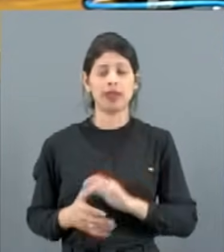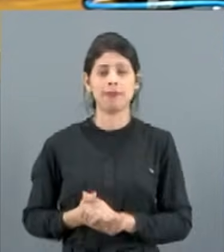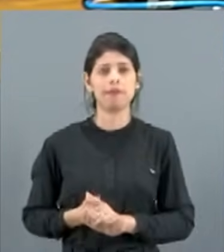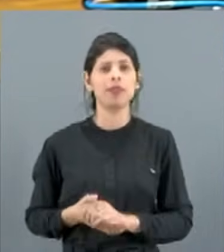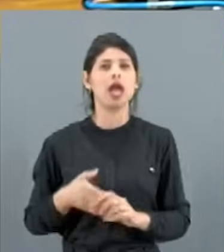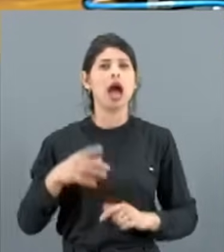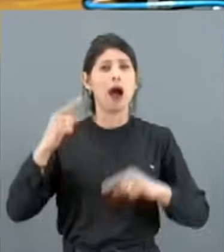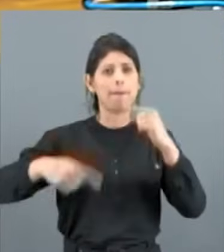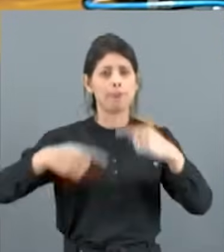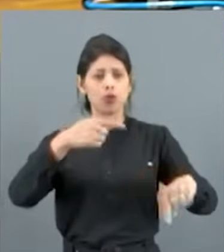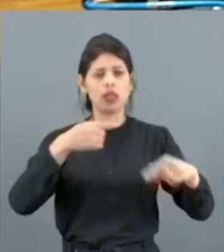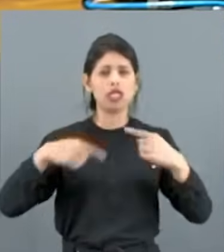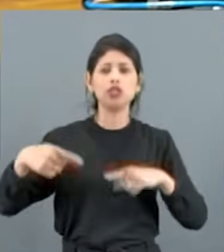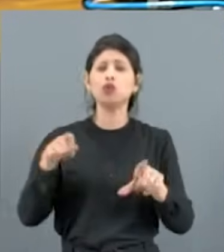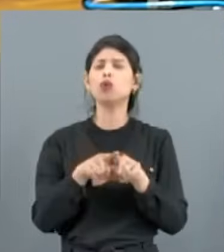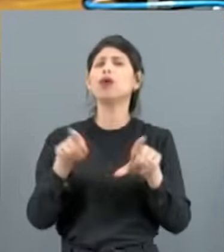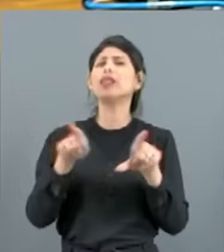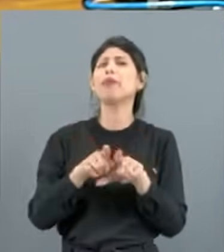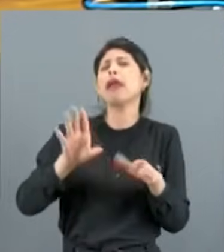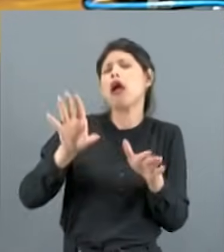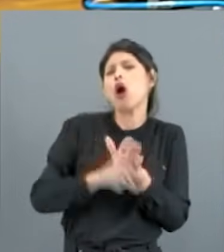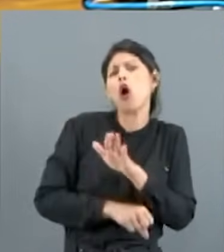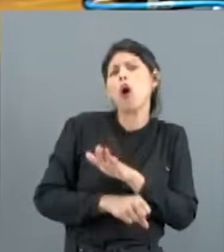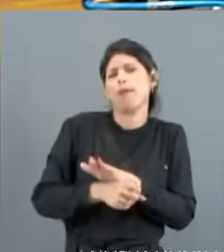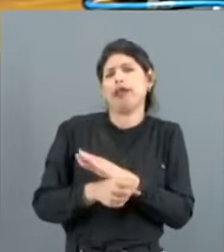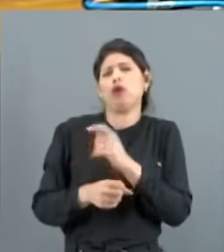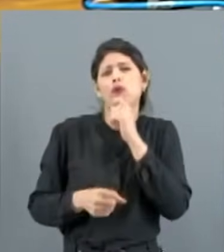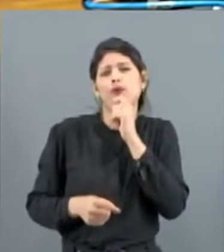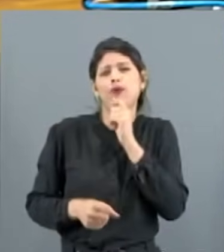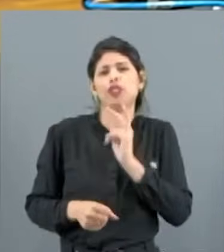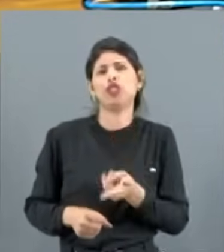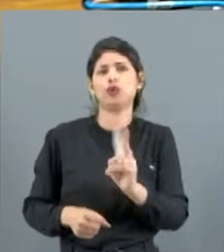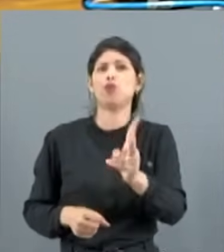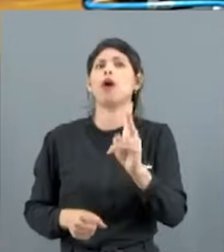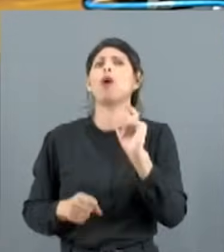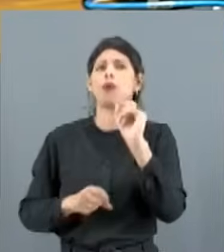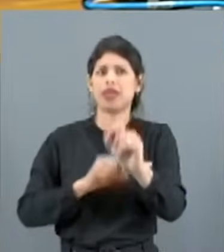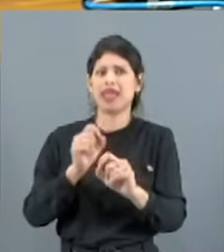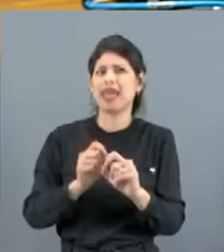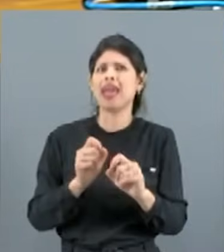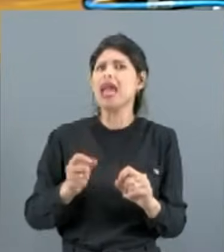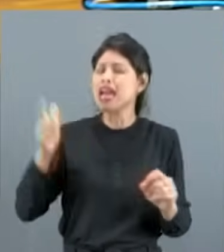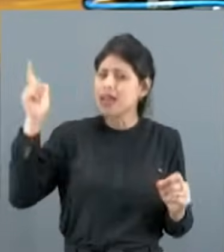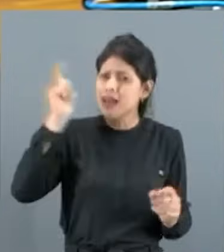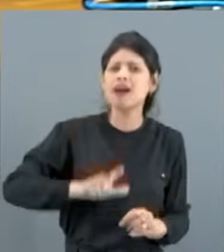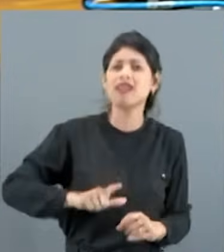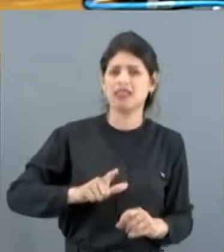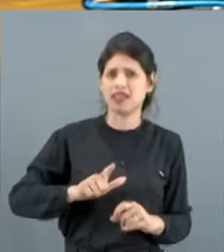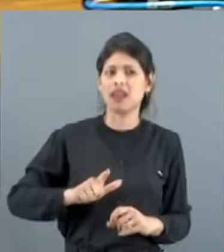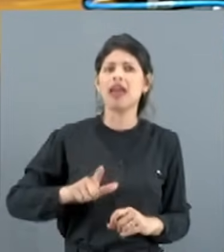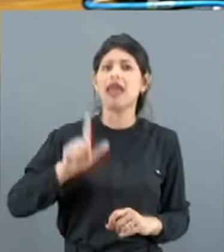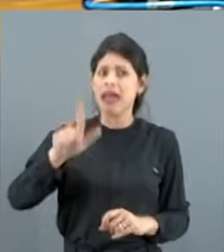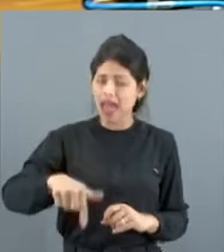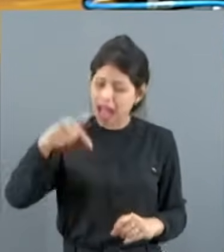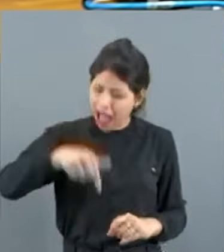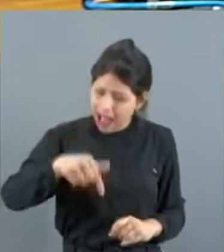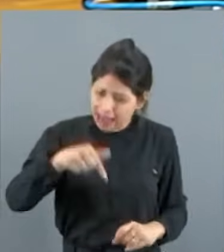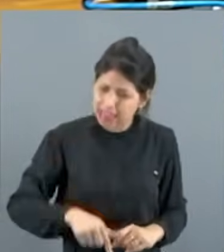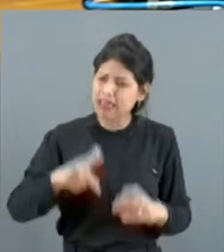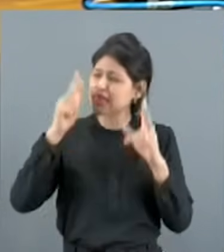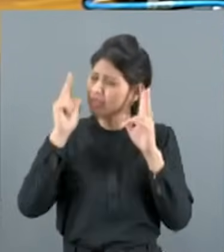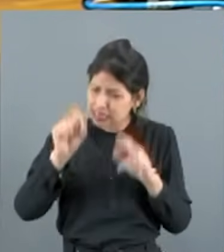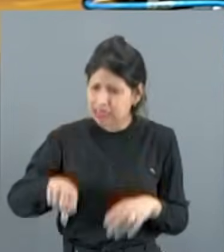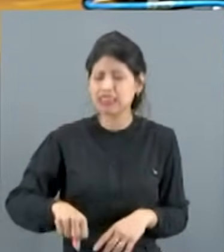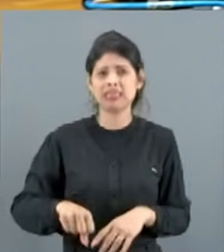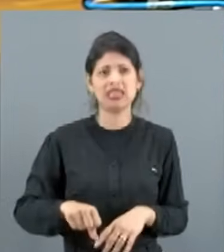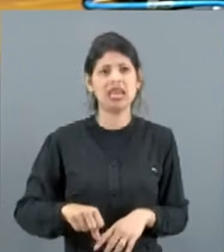a política que rouba que põe dinheiro na cueca ele pode continuar sem candidato inclusive candidato a presidente ganha eleição aqui é assim ladrão vira